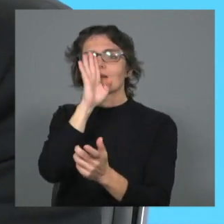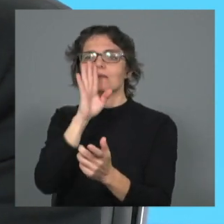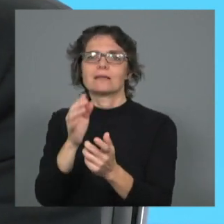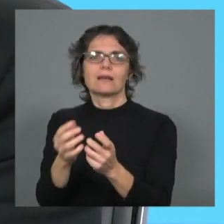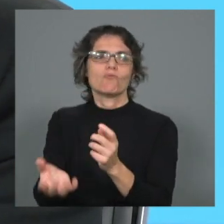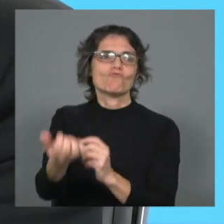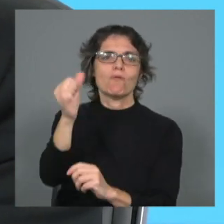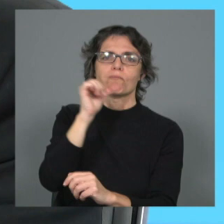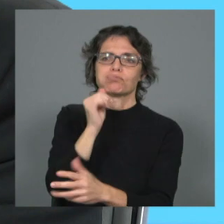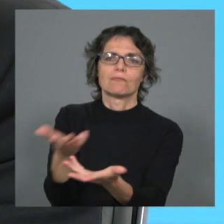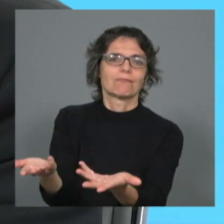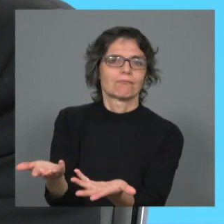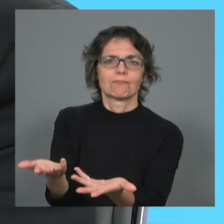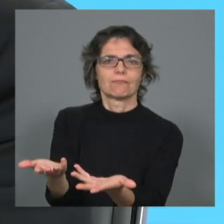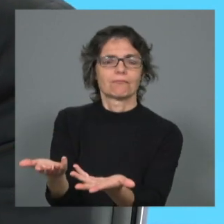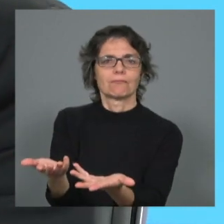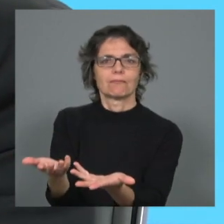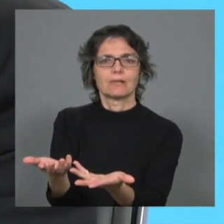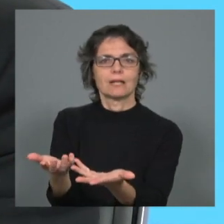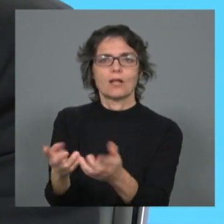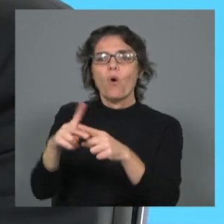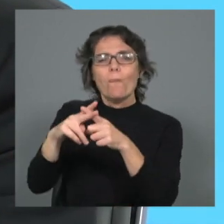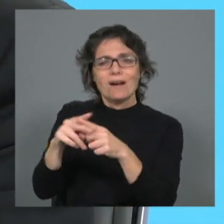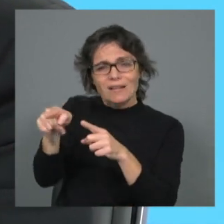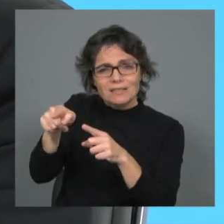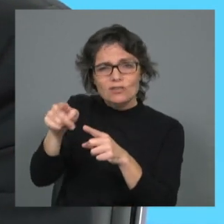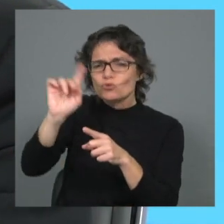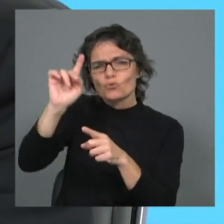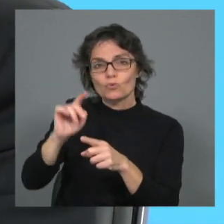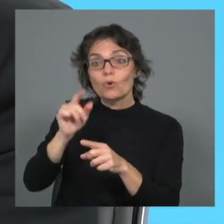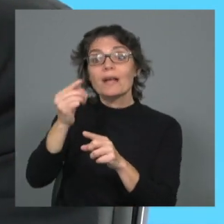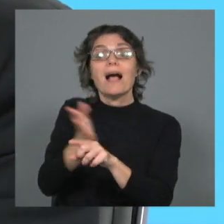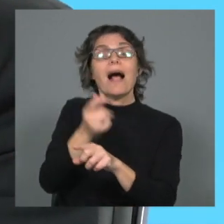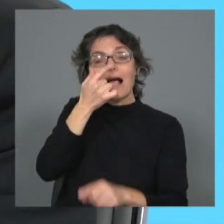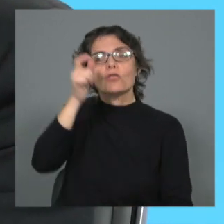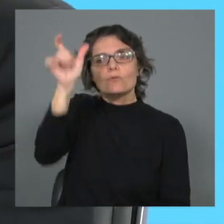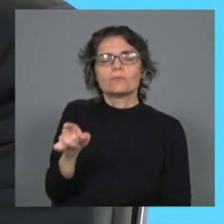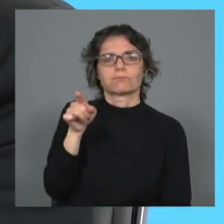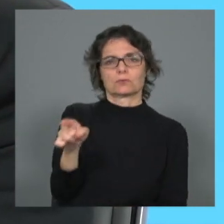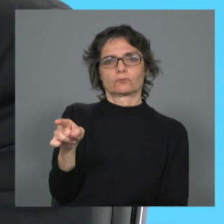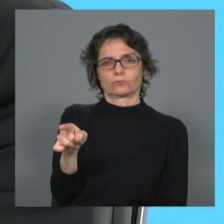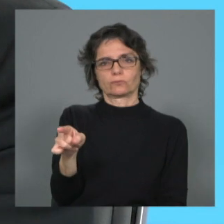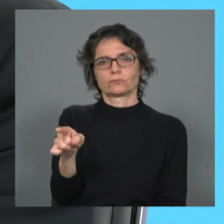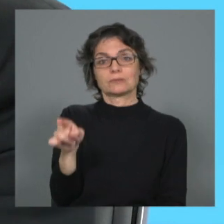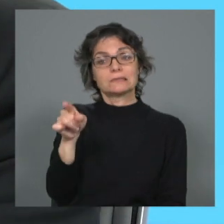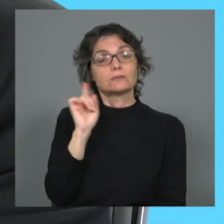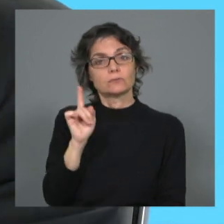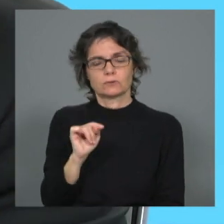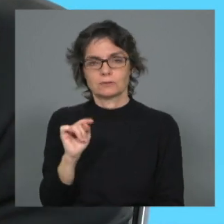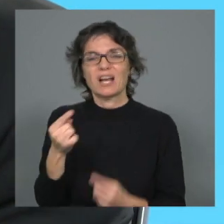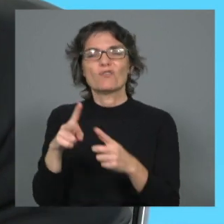é, digamos, o ser humano como instrumento para atingir um recorde, um instrumento para atingir um valor